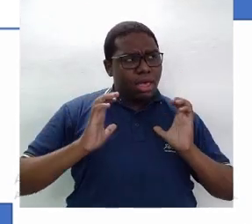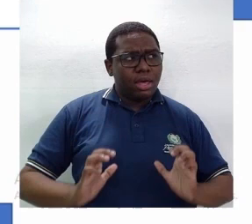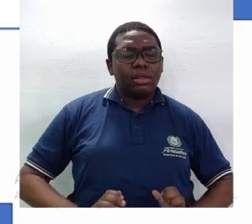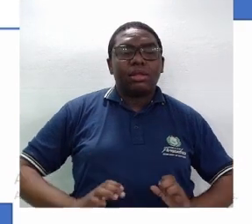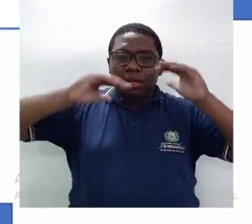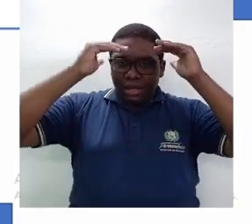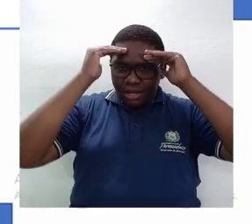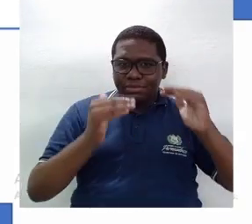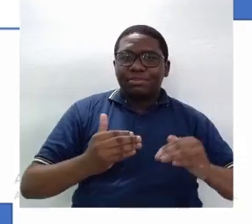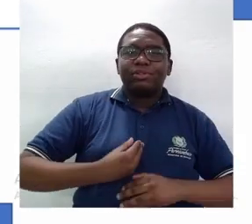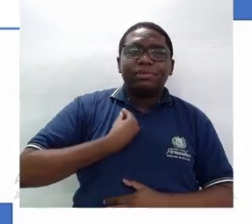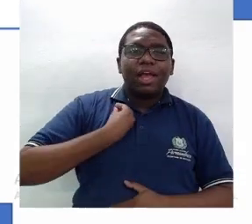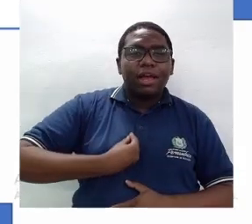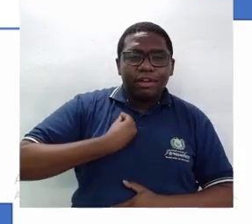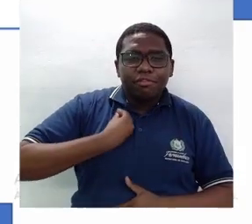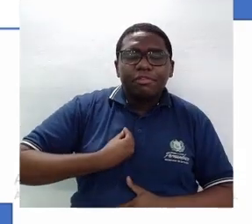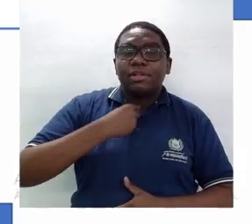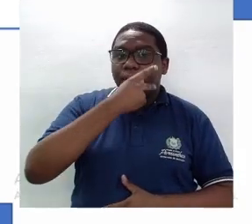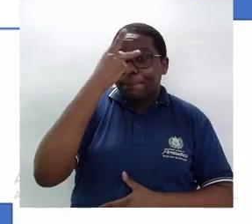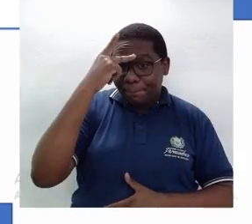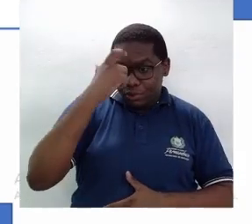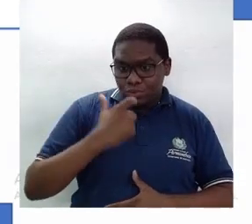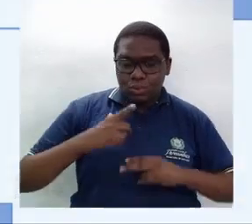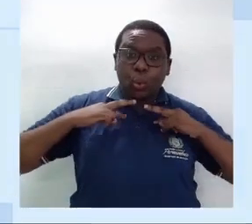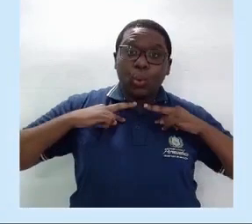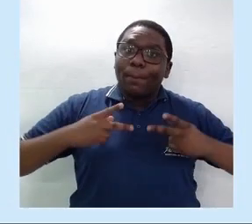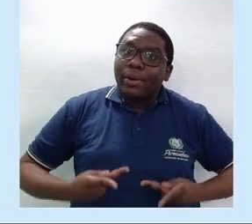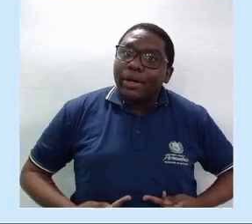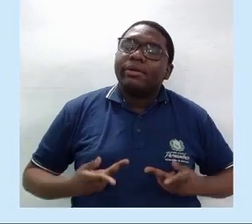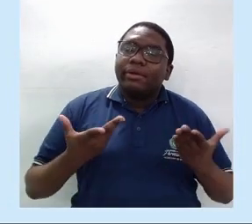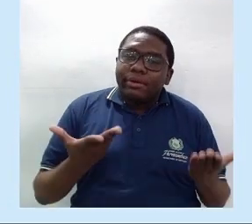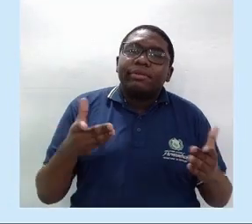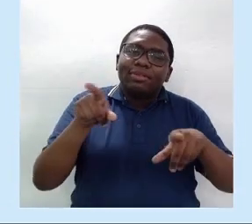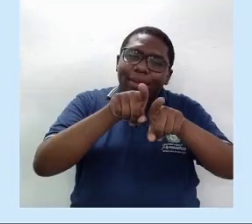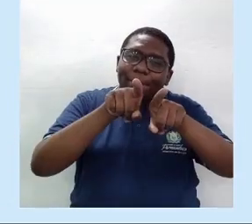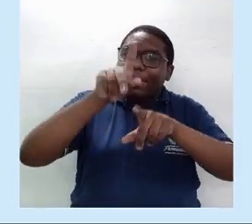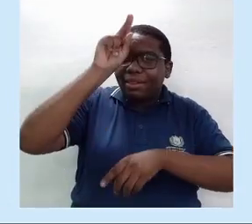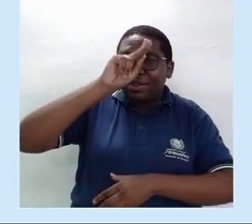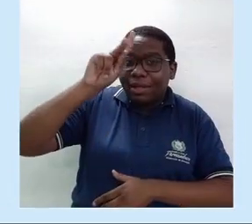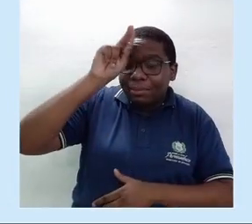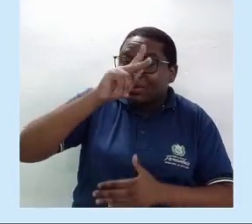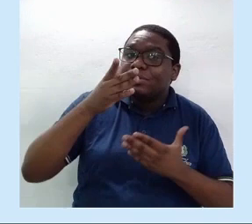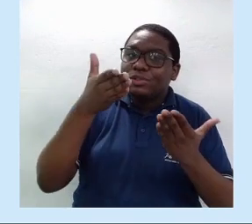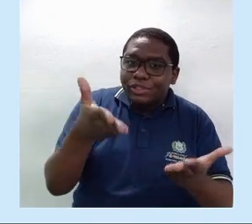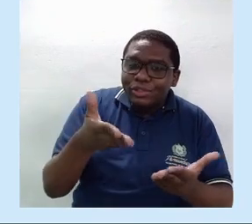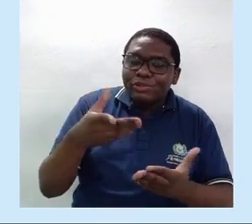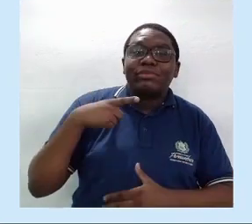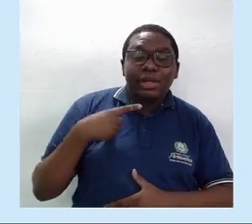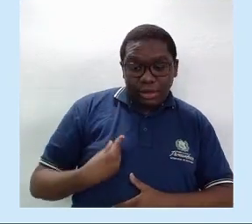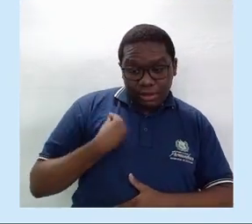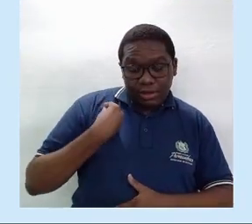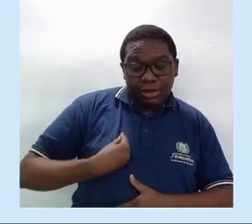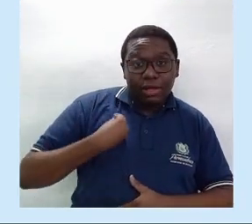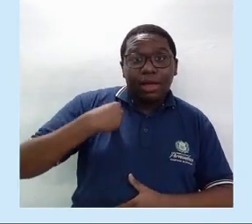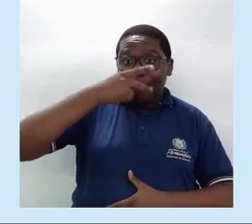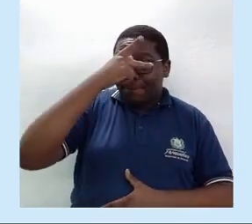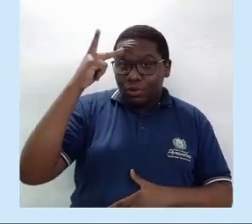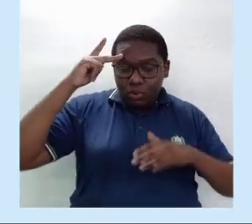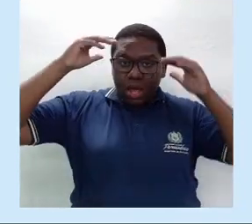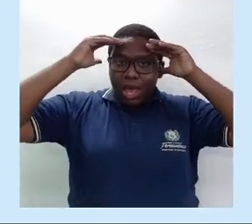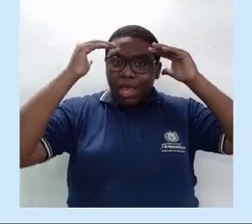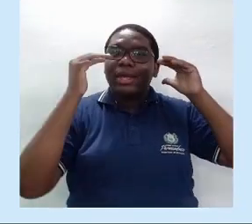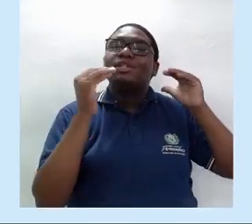respeito à vida e à dignidade humana. Lembrando sempre essa questão, a coexistência e o respeito